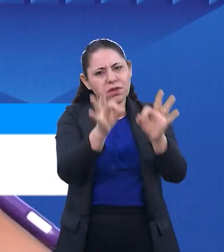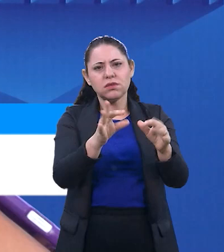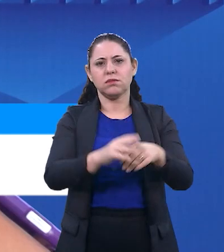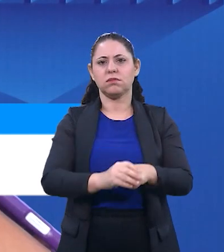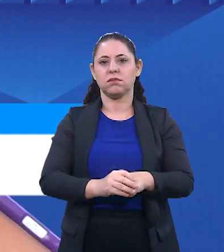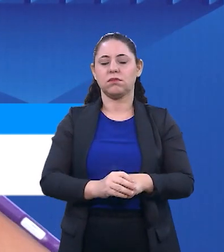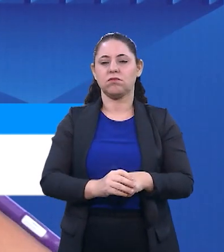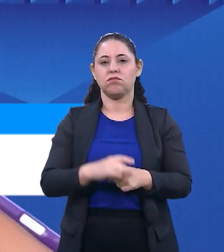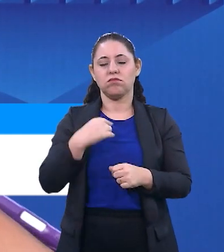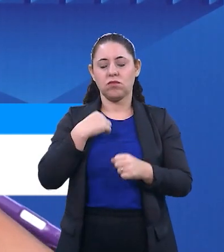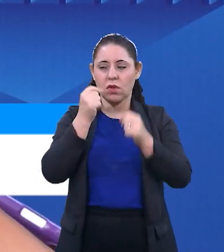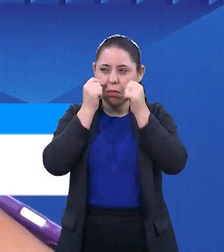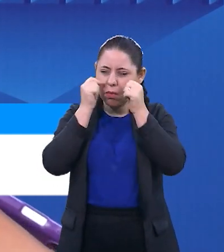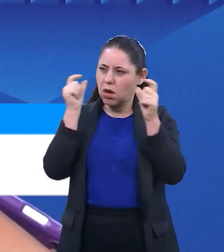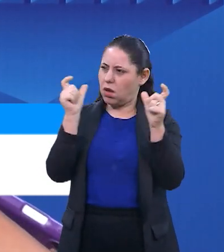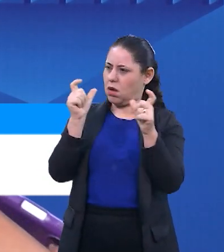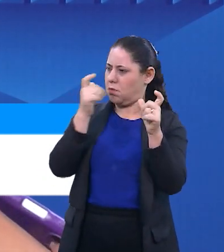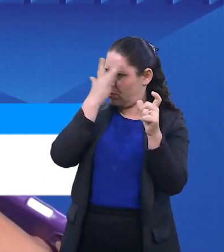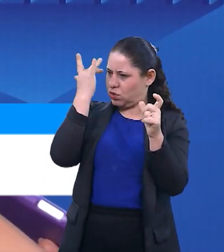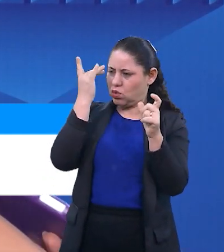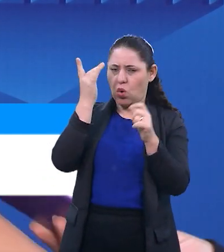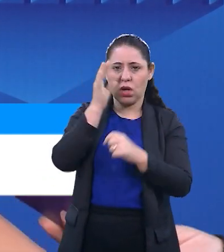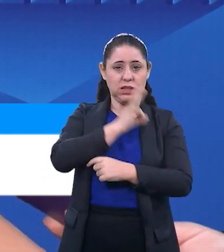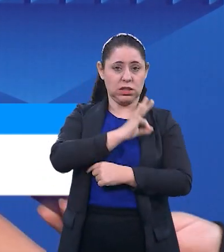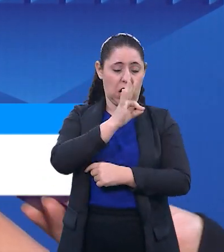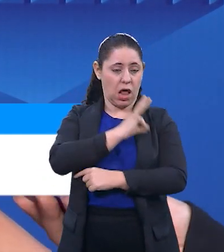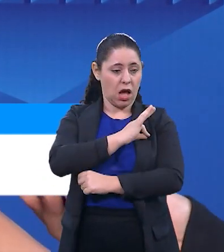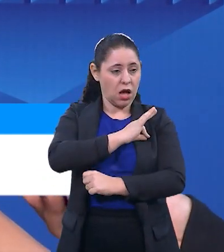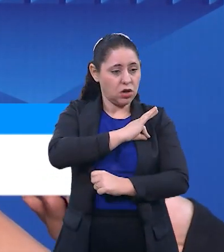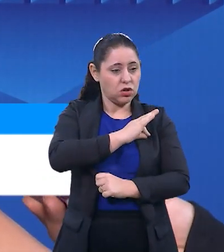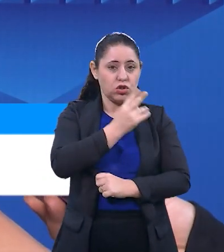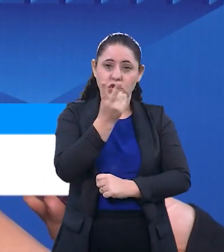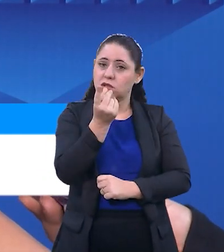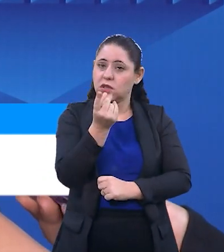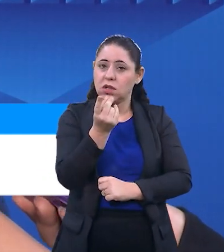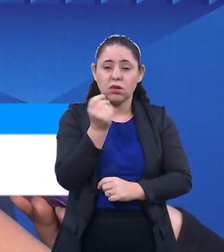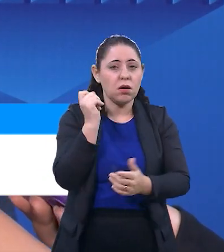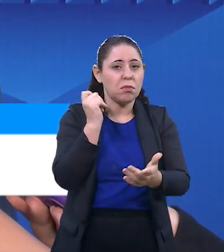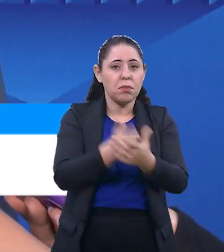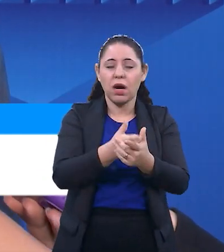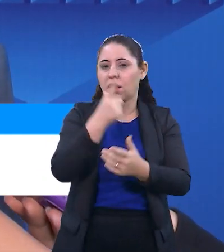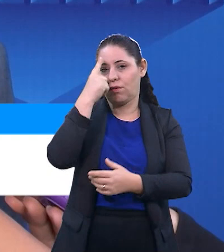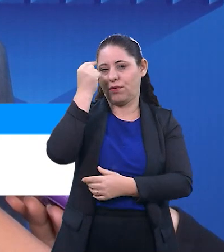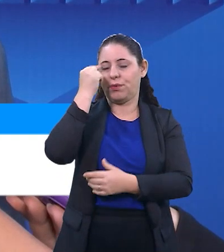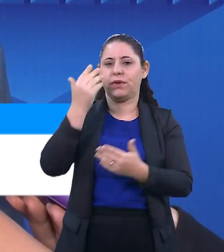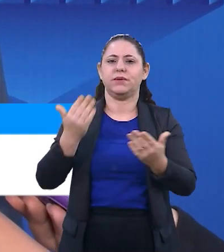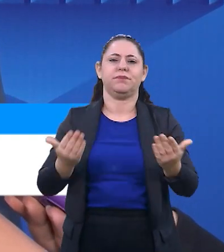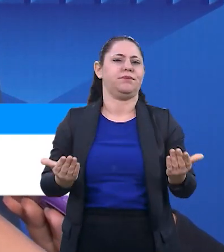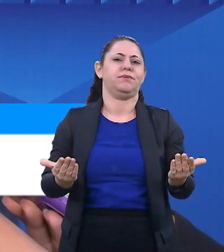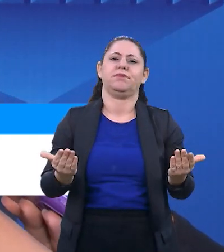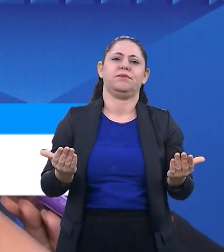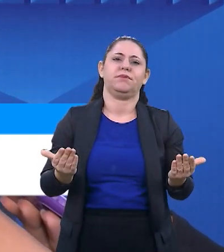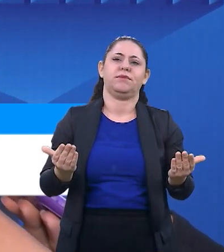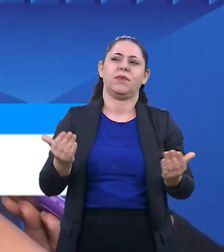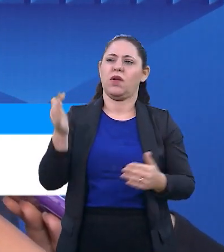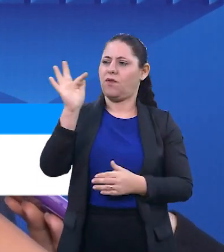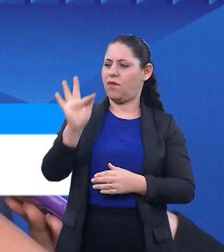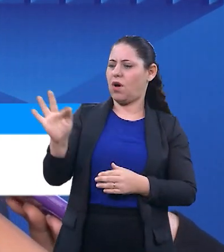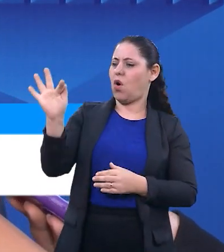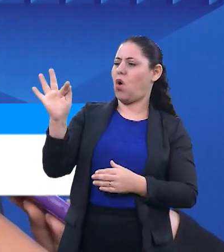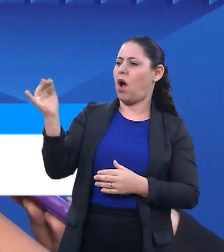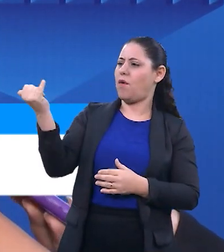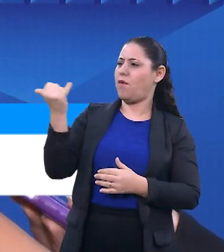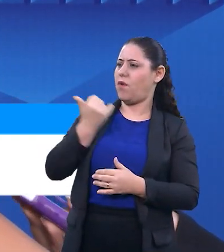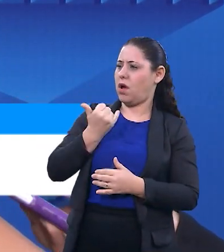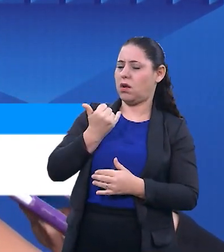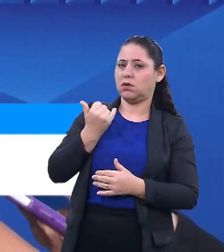estudar. Aí eu recebi que as pessoas estão recebendo dinheiro na conta e não estão pagando a faculdade. Aí a